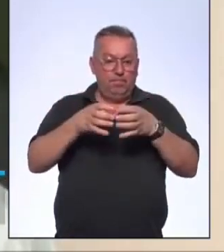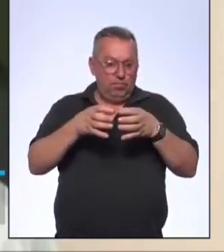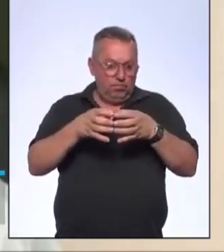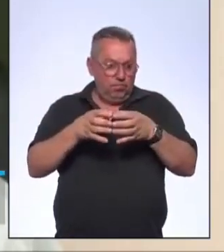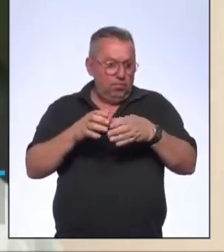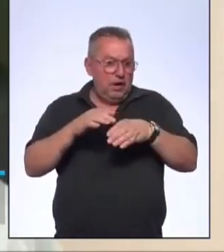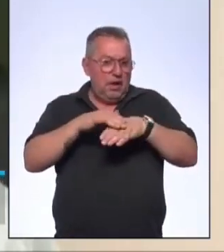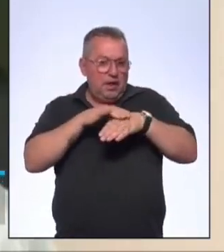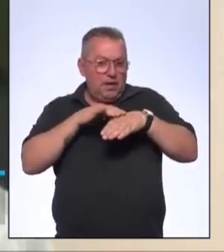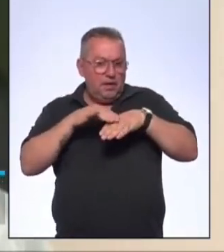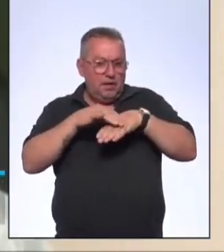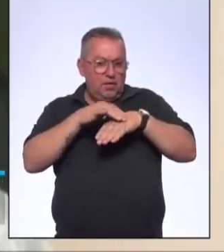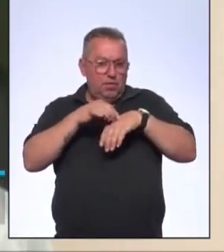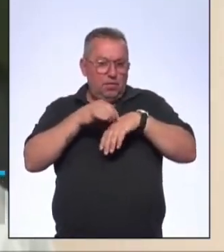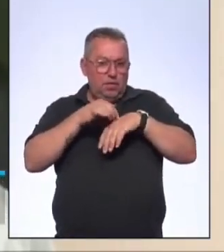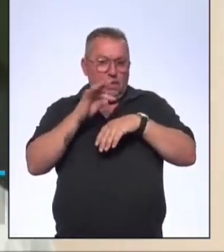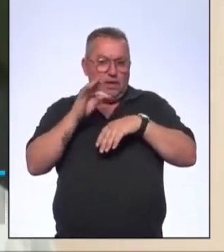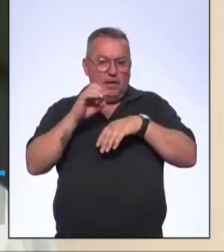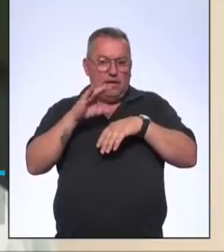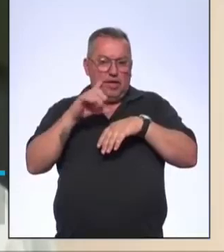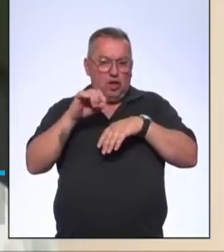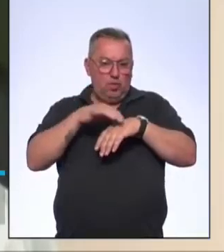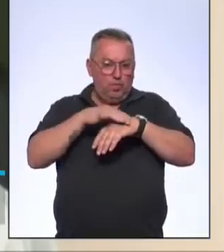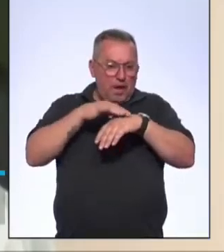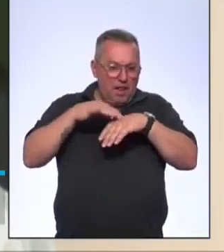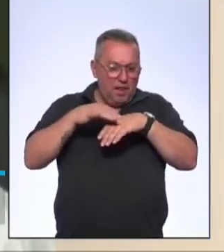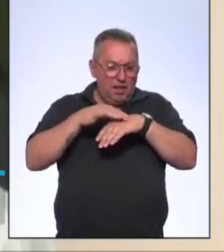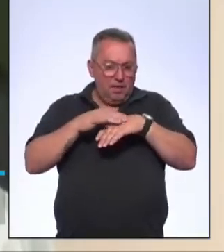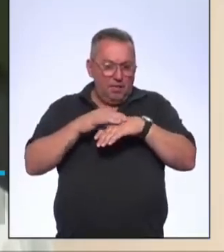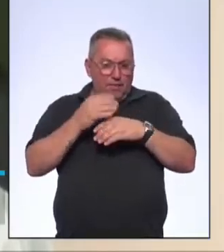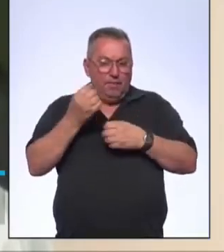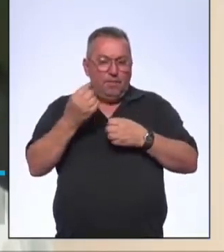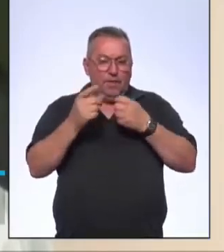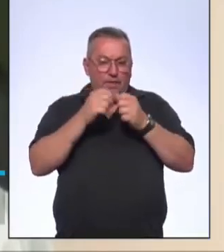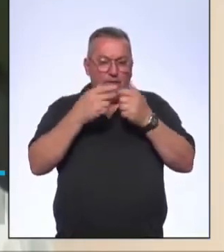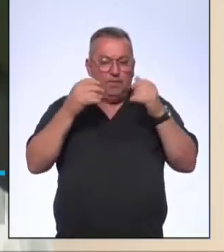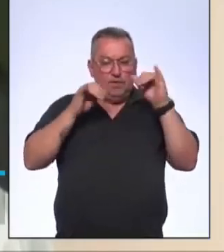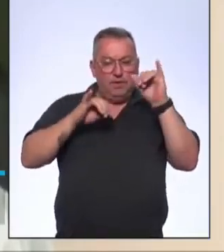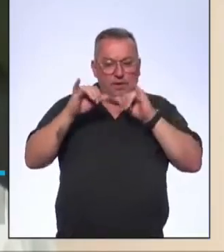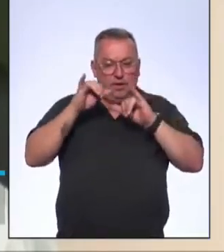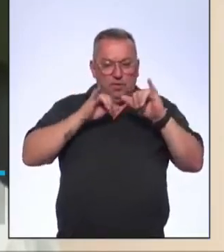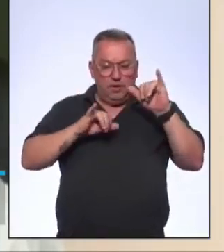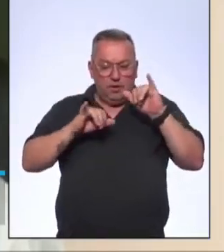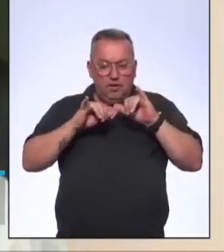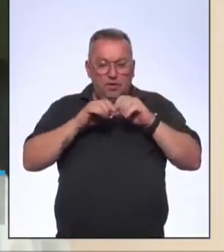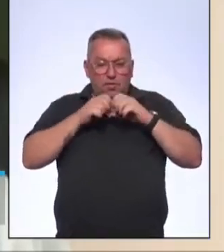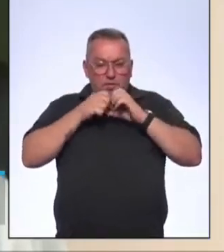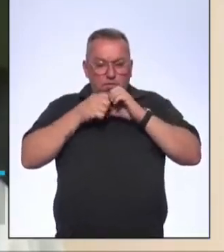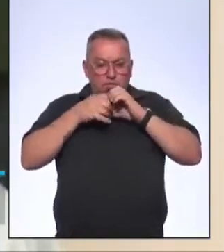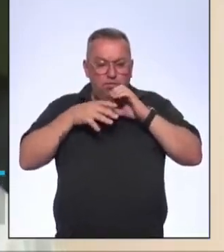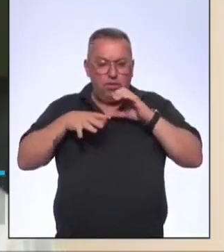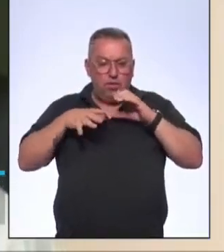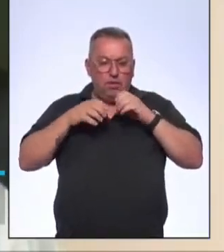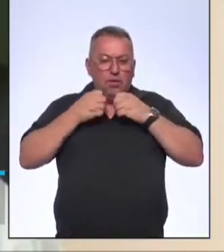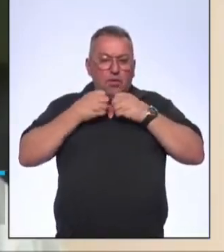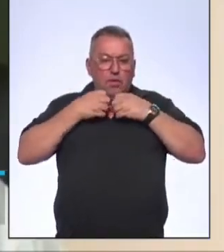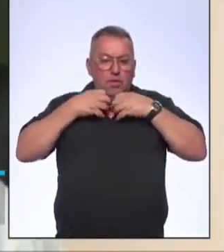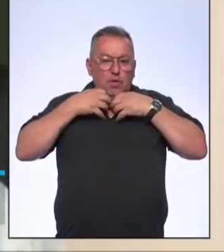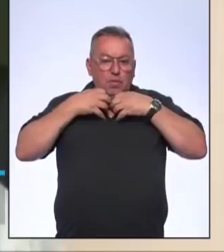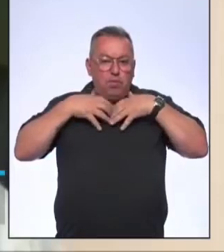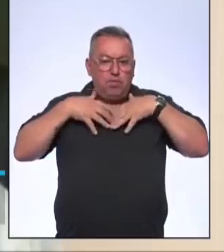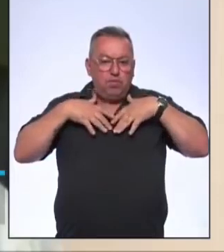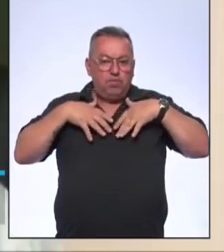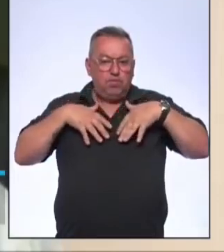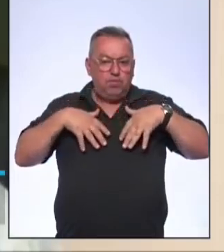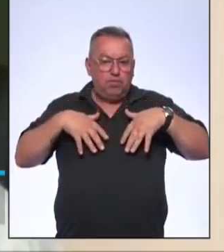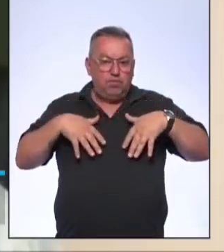tecidos. Esse conjunto de tecidos vai produzir alguns elementos químicos, algumas substâncias químicas, e quando ele joga isso dentro da corrente